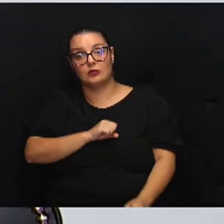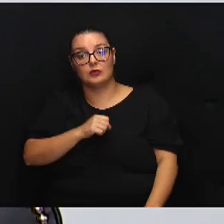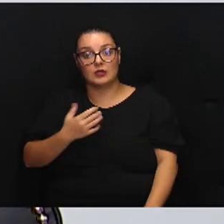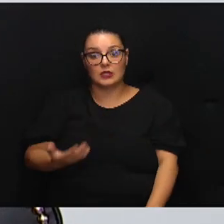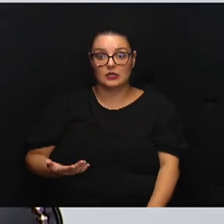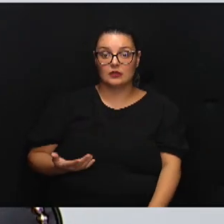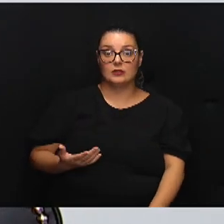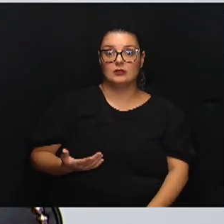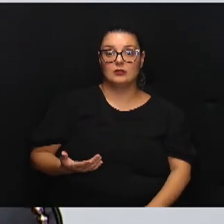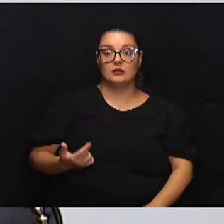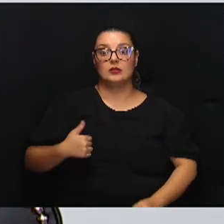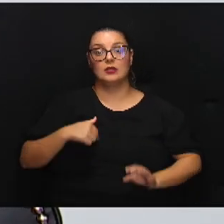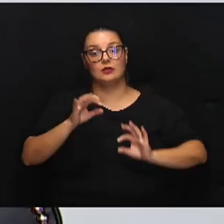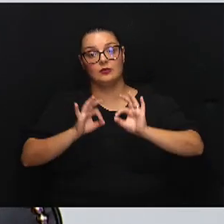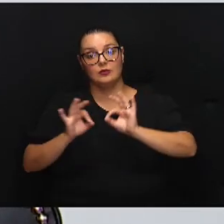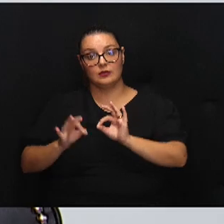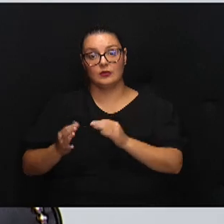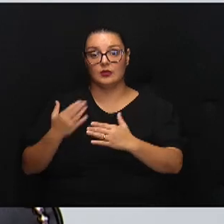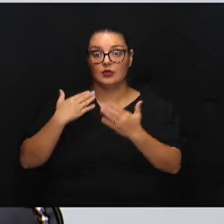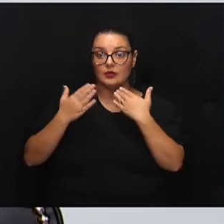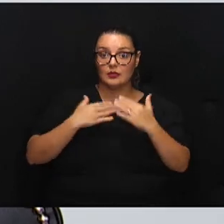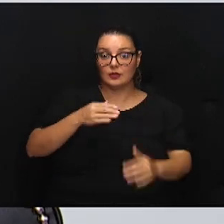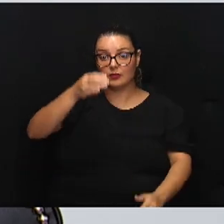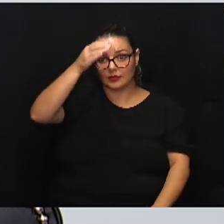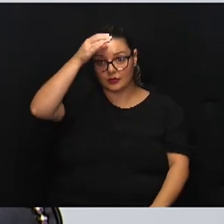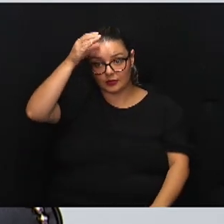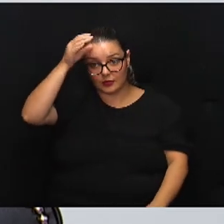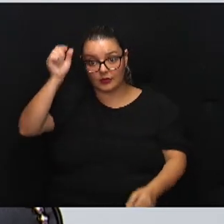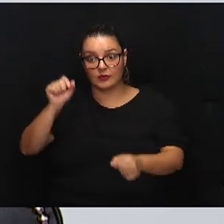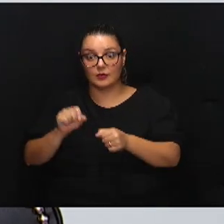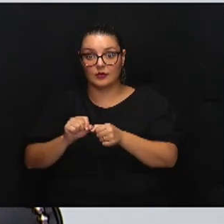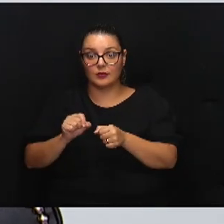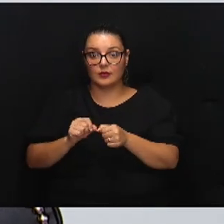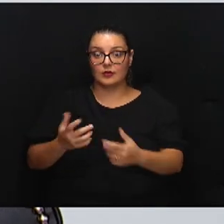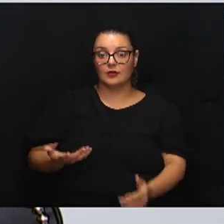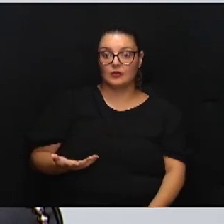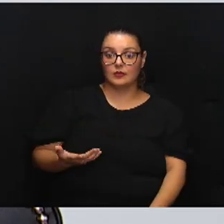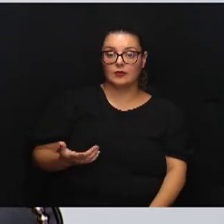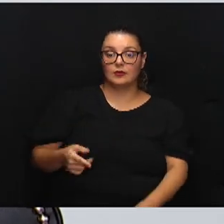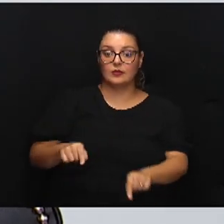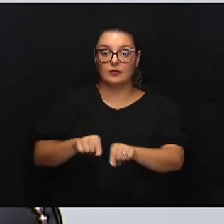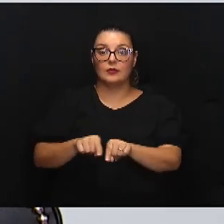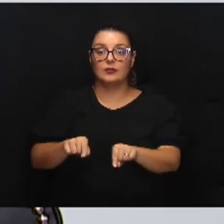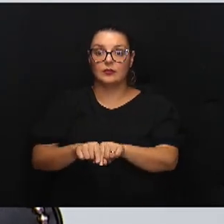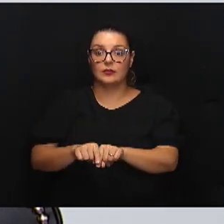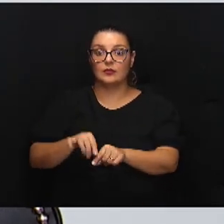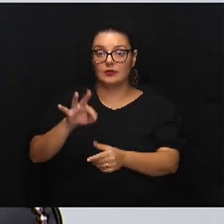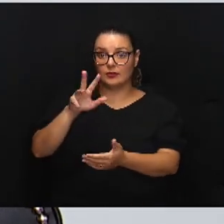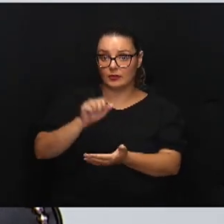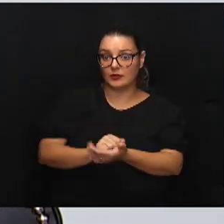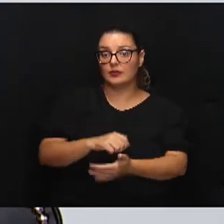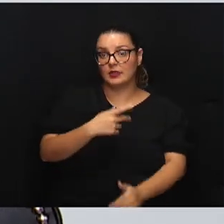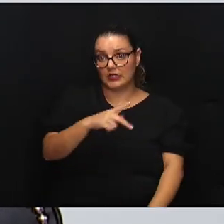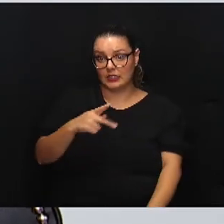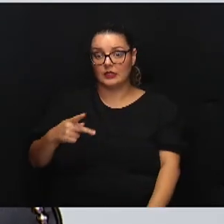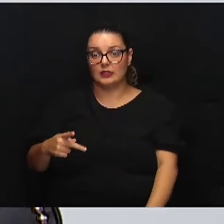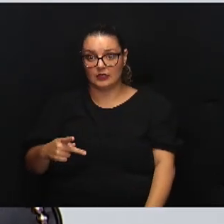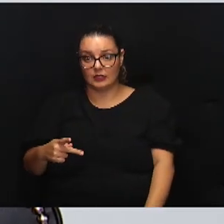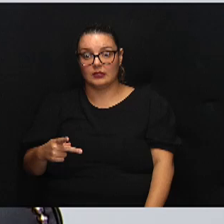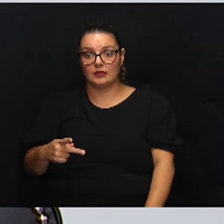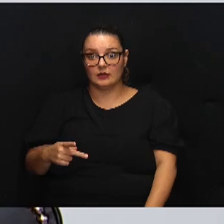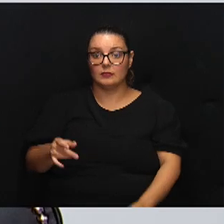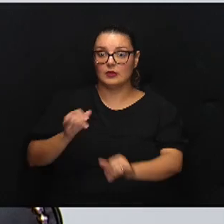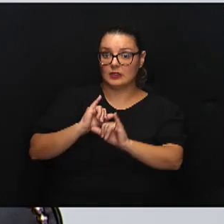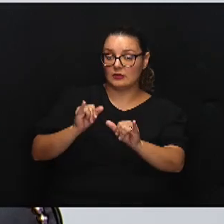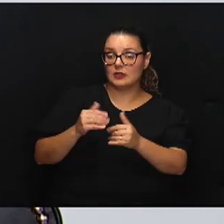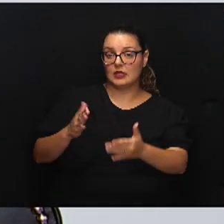Então, eu fui me preparando, fui conversando com as minhas clientes, fui fazendo também o cadastro delas, né, para